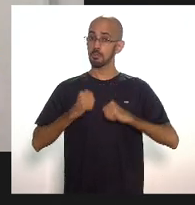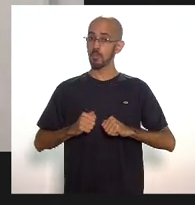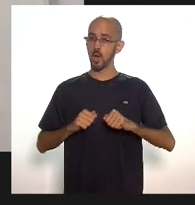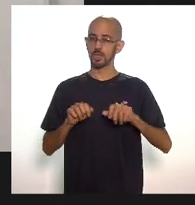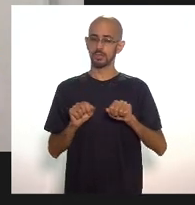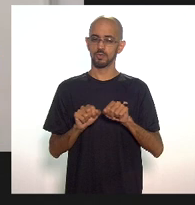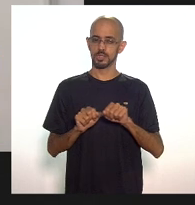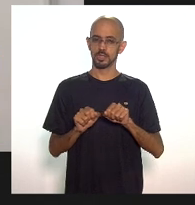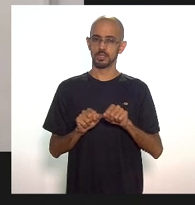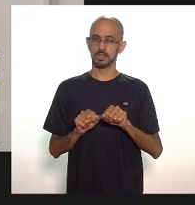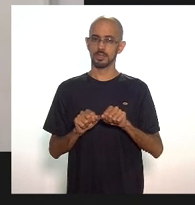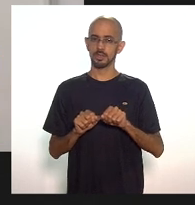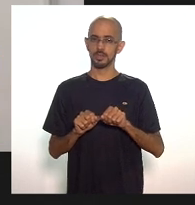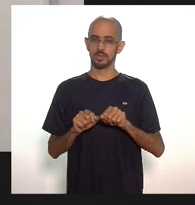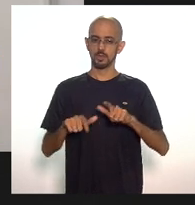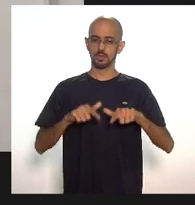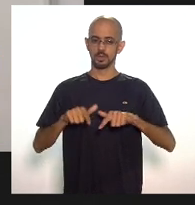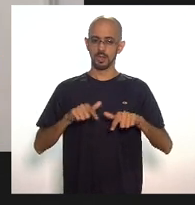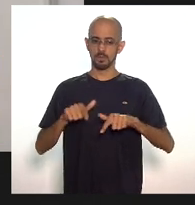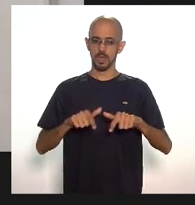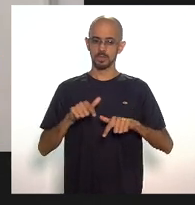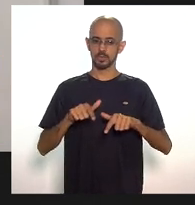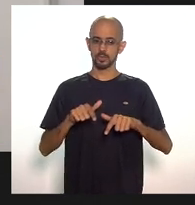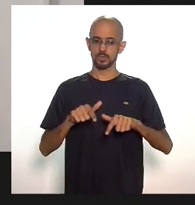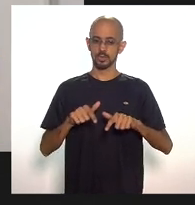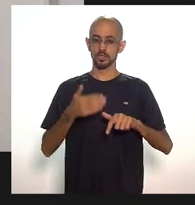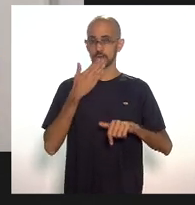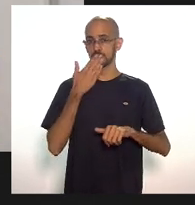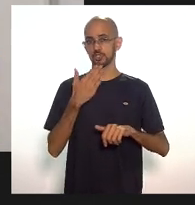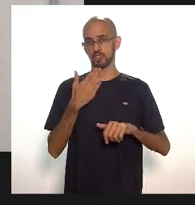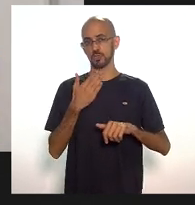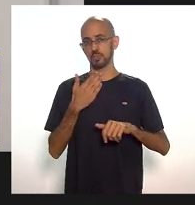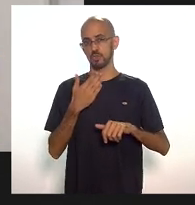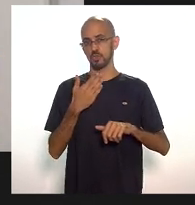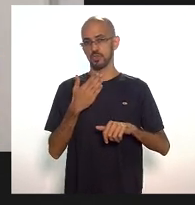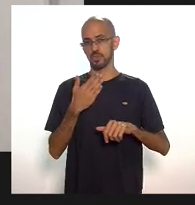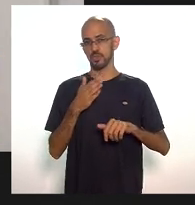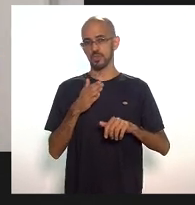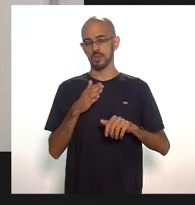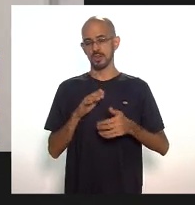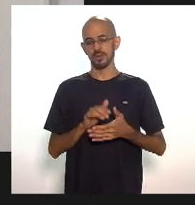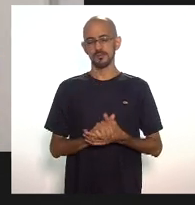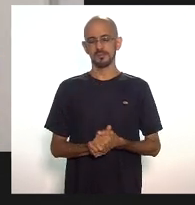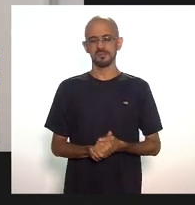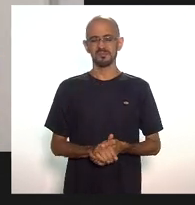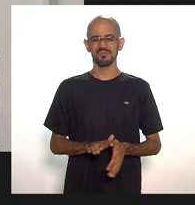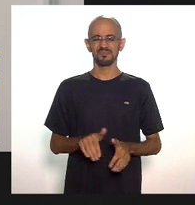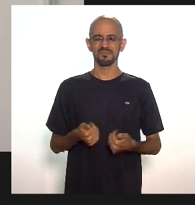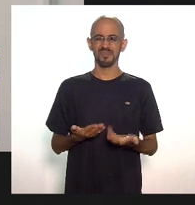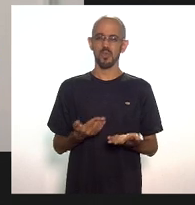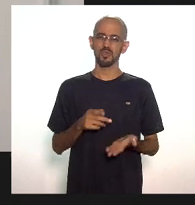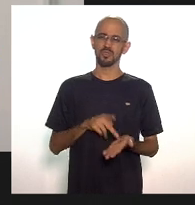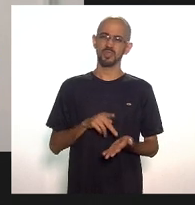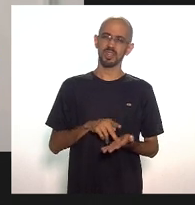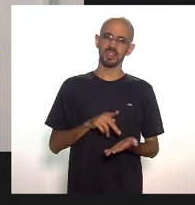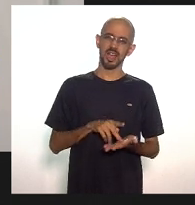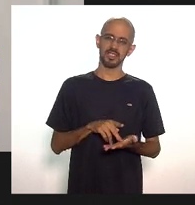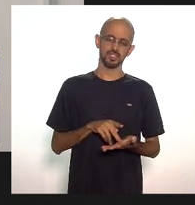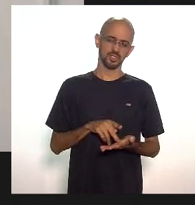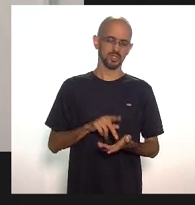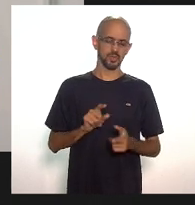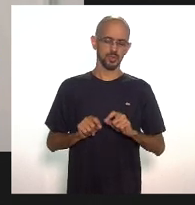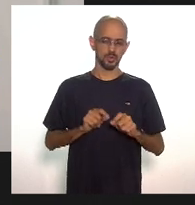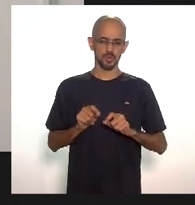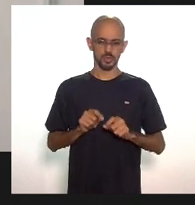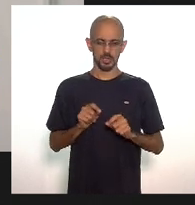fazer uso desse modal como se fossem. Então, isso de fato, o que que, na